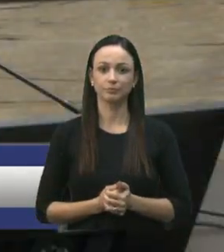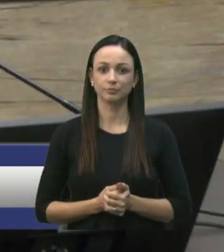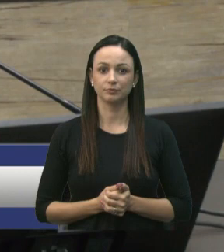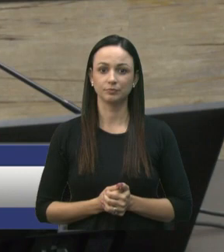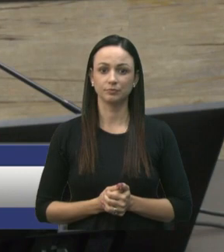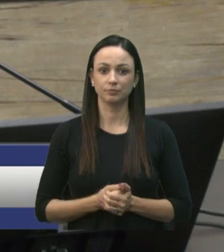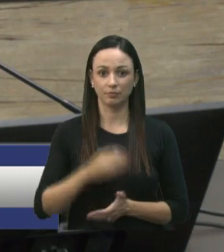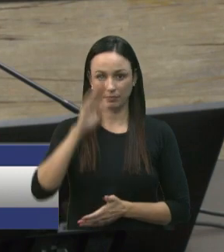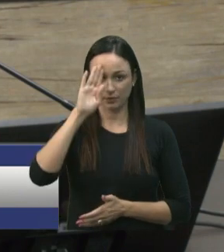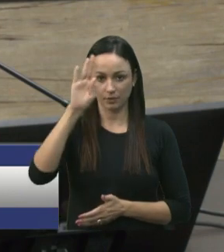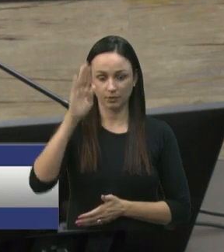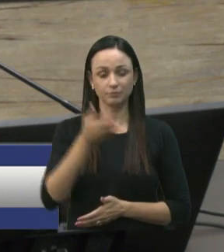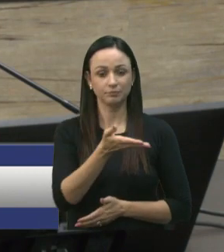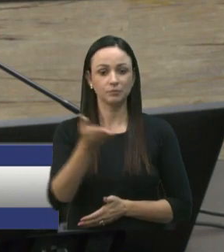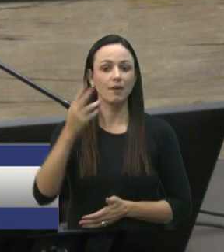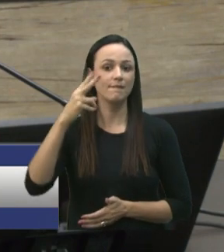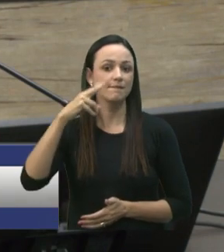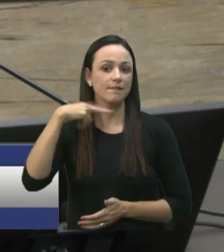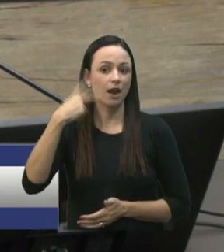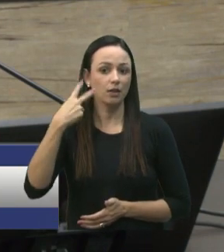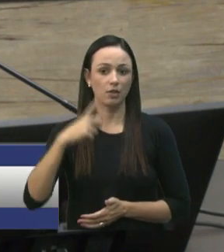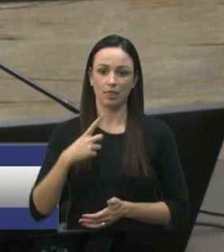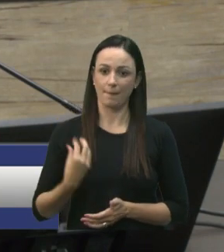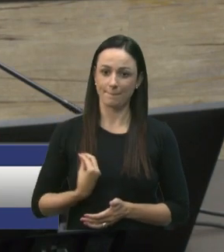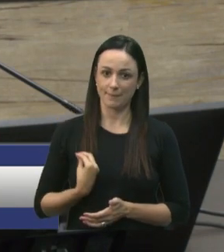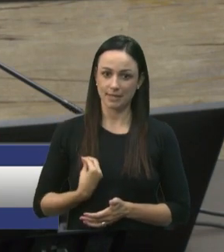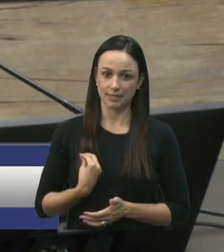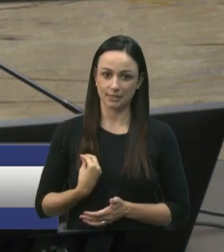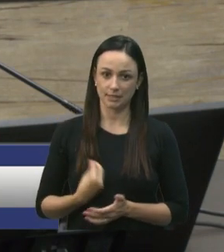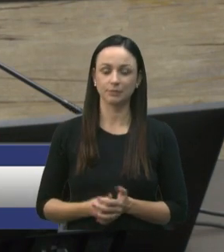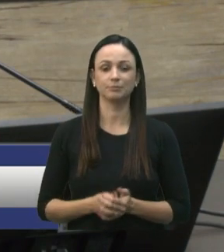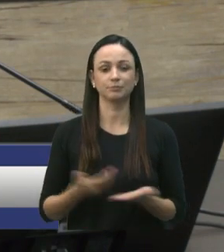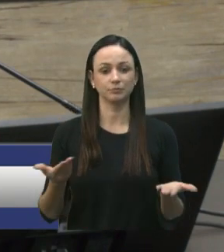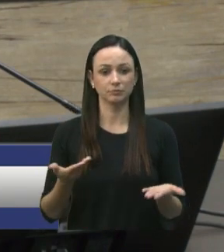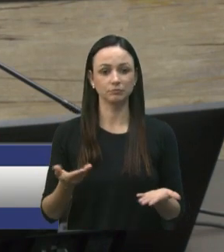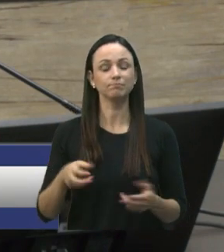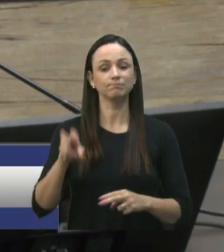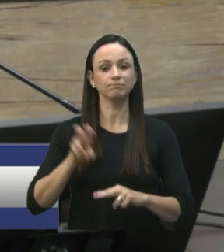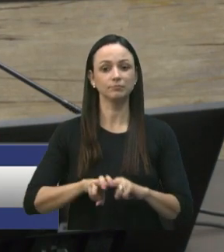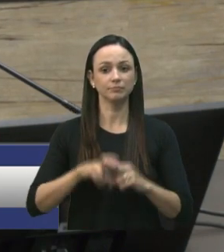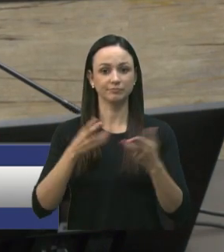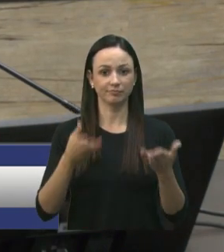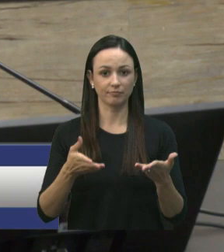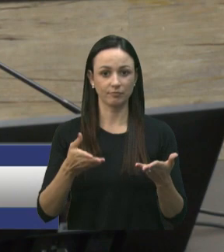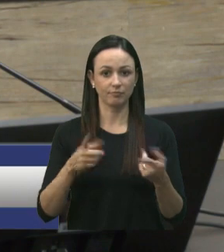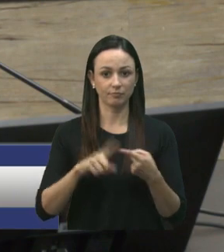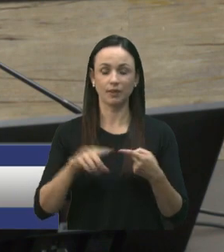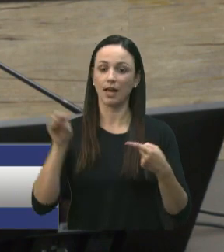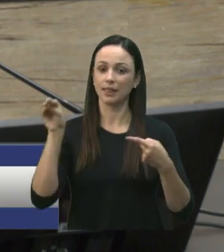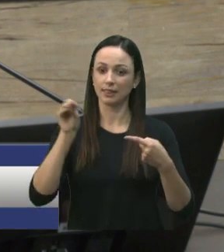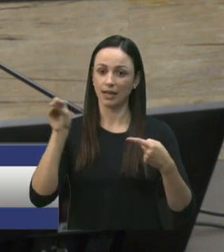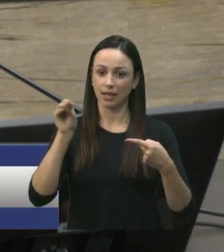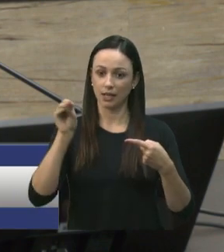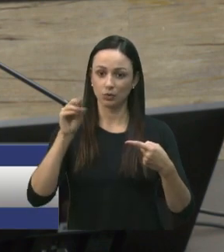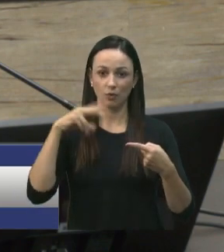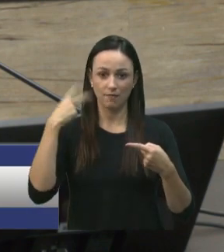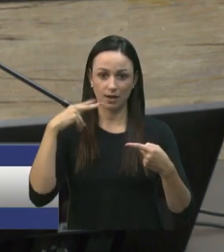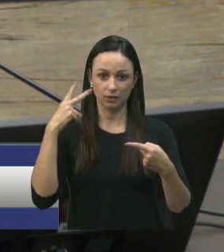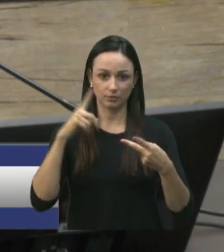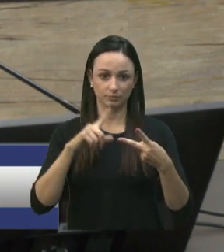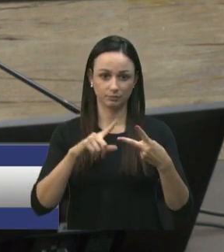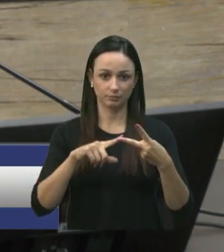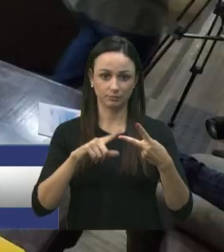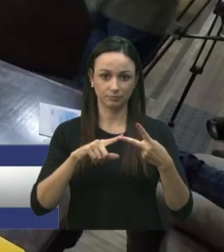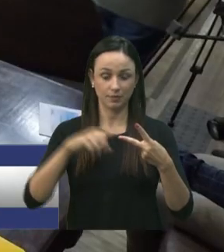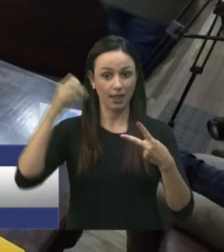principalmente aos nobres vereadores presentes que nos prestigiam aqui, o senhor Antônio Luiz Andretto, Carlos